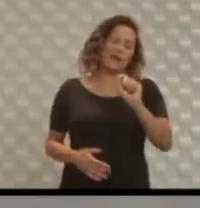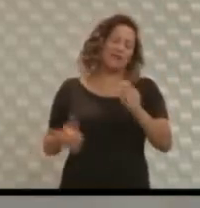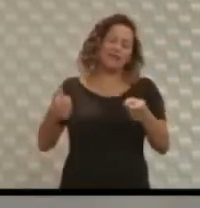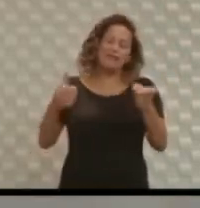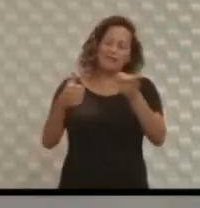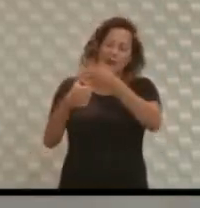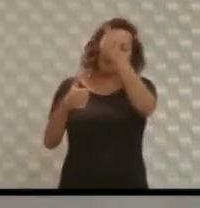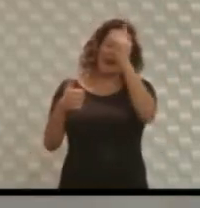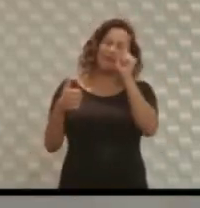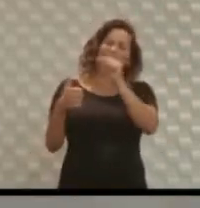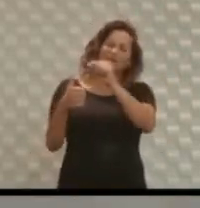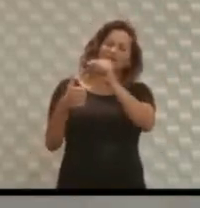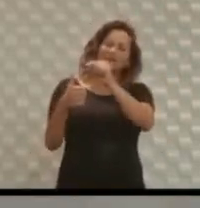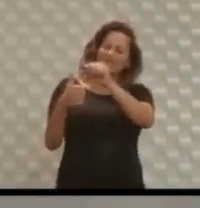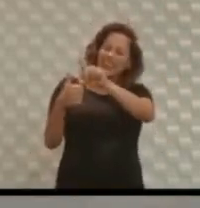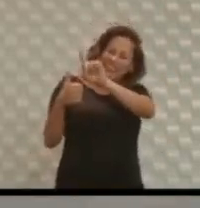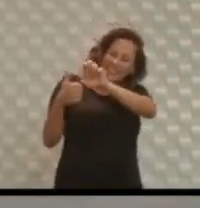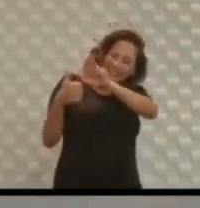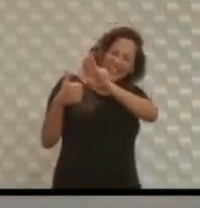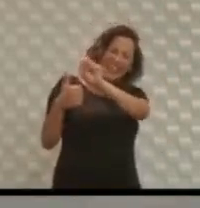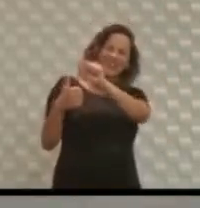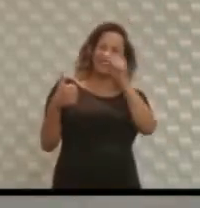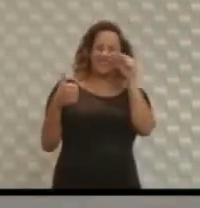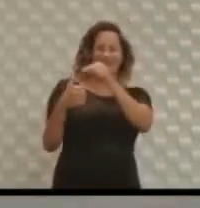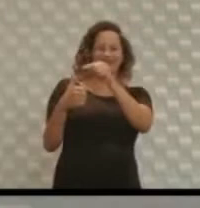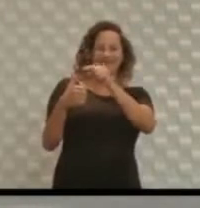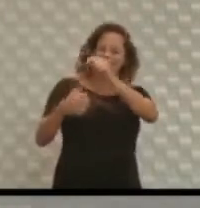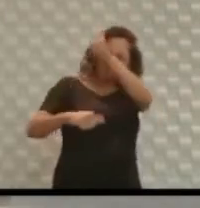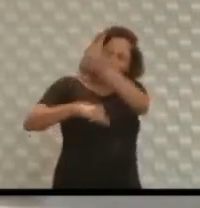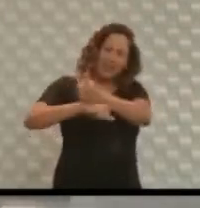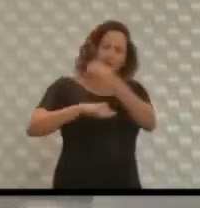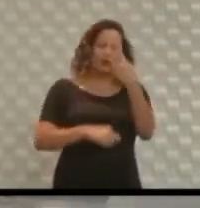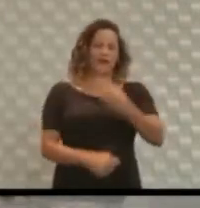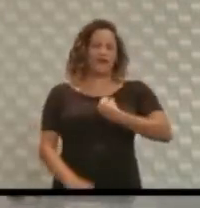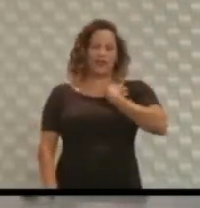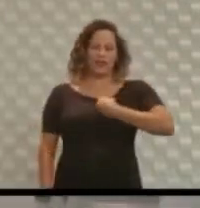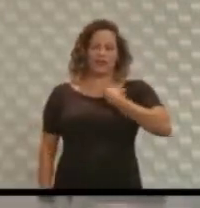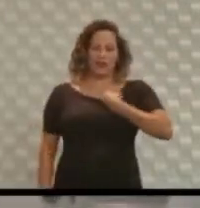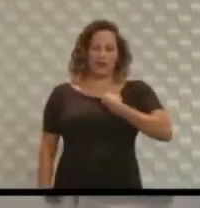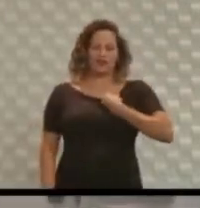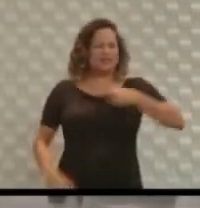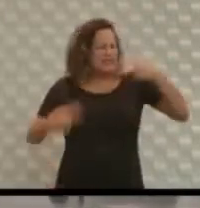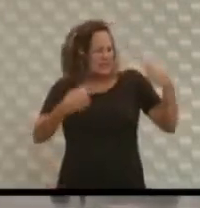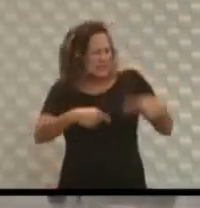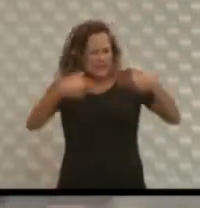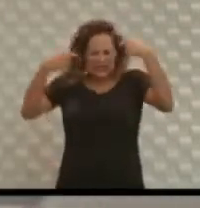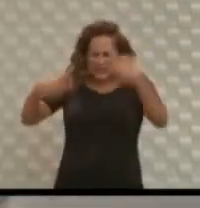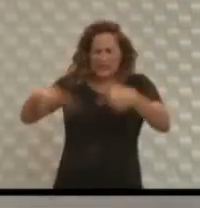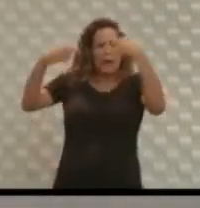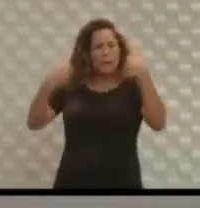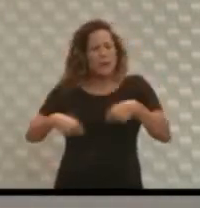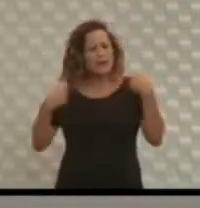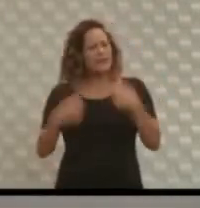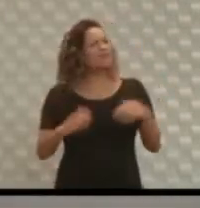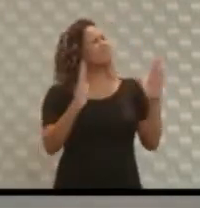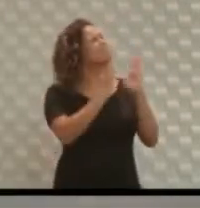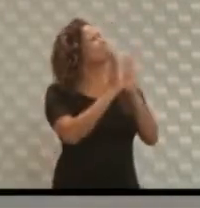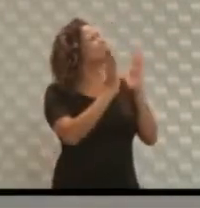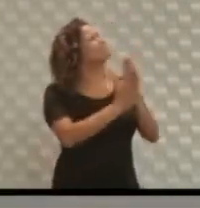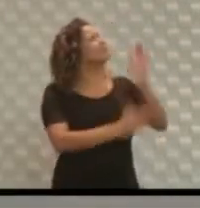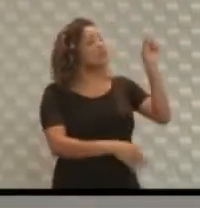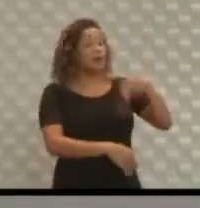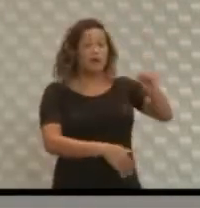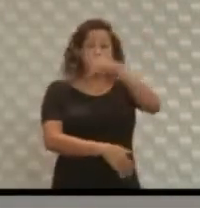na sua vida. Deus tem que ser invocado nos desafios da vida. Ainda mais hoje, vocês são